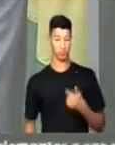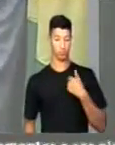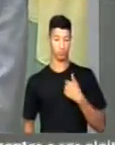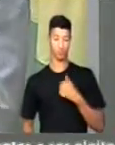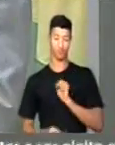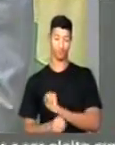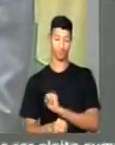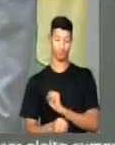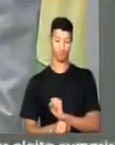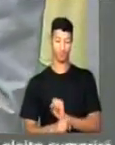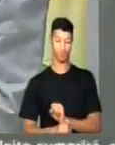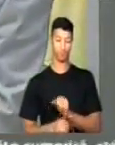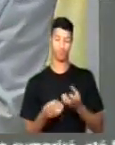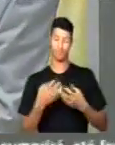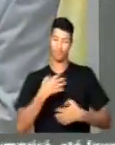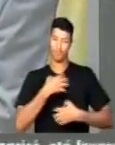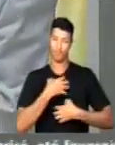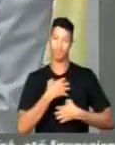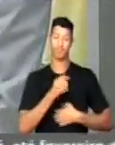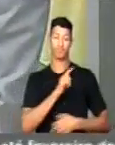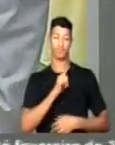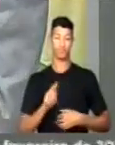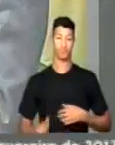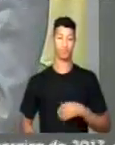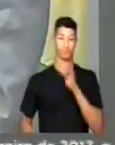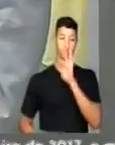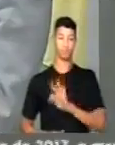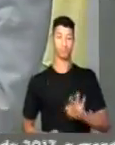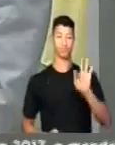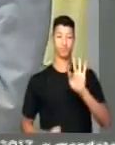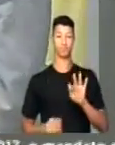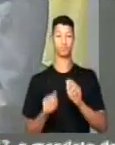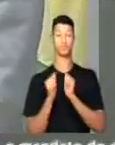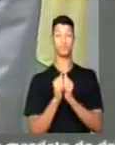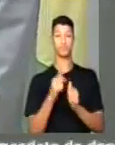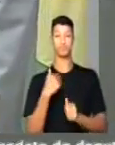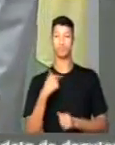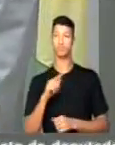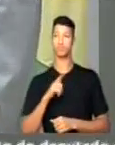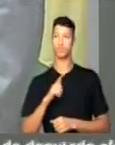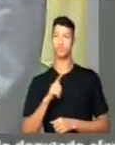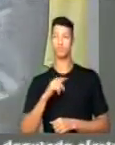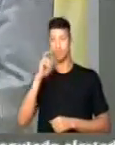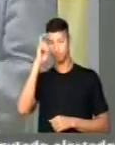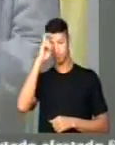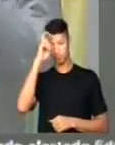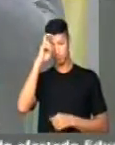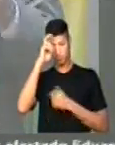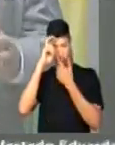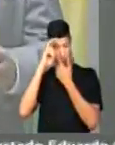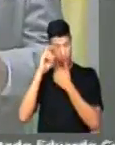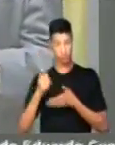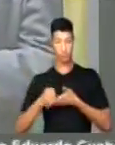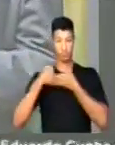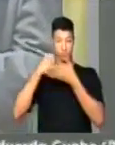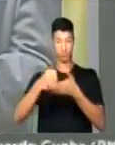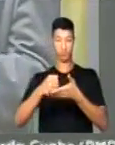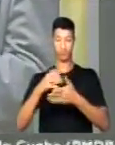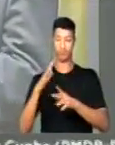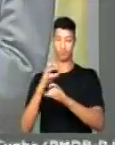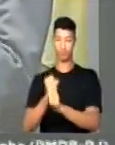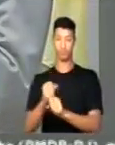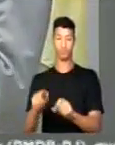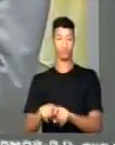eu espero a sensibilidade do governo federal, com quem eu estive quinta-feira, levei esta